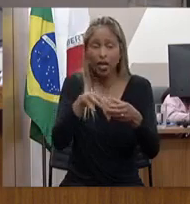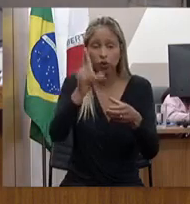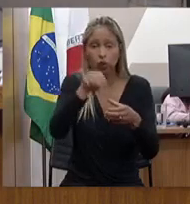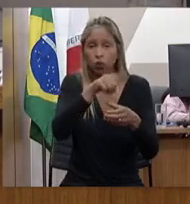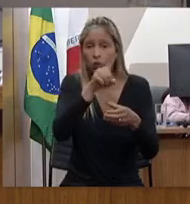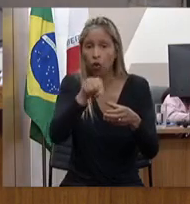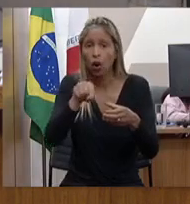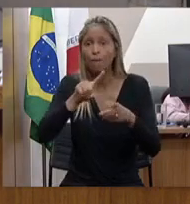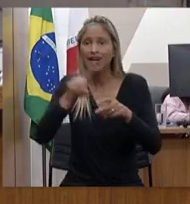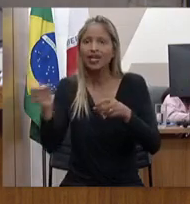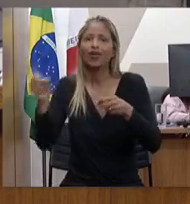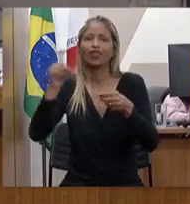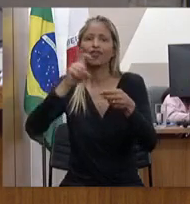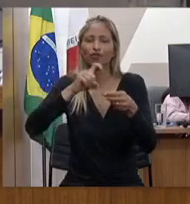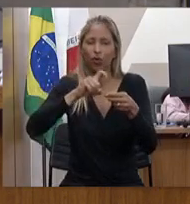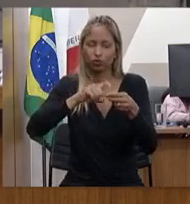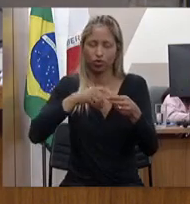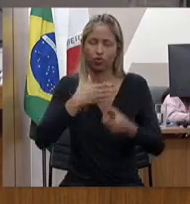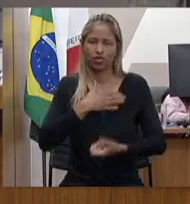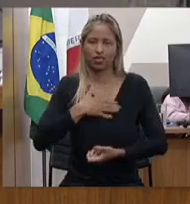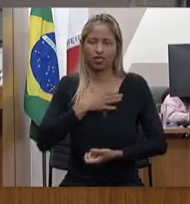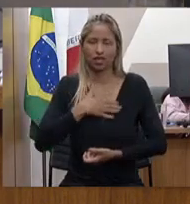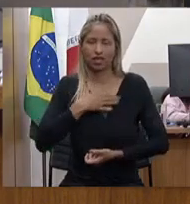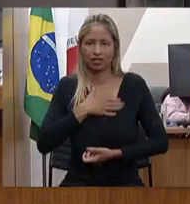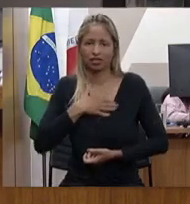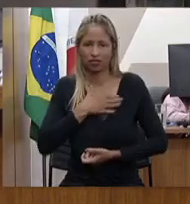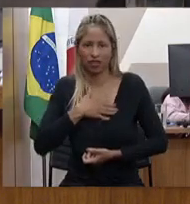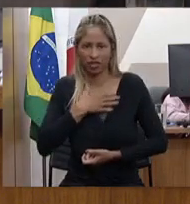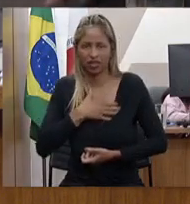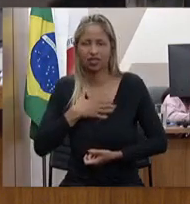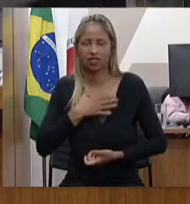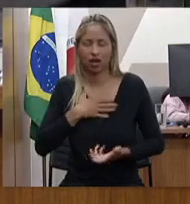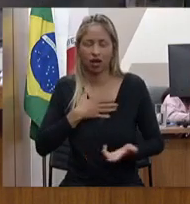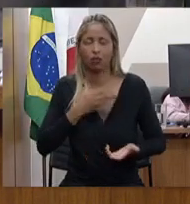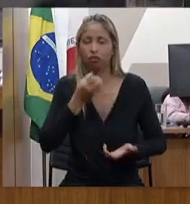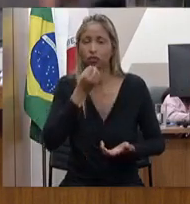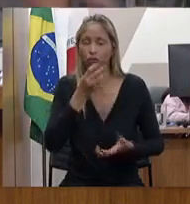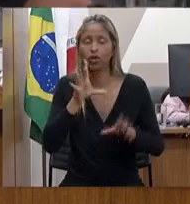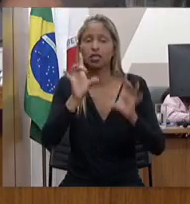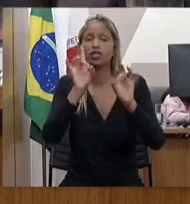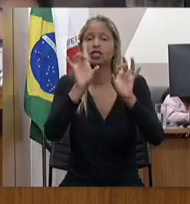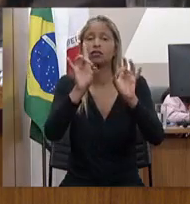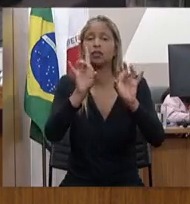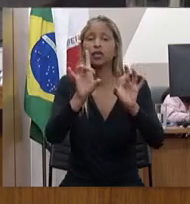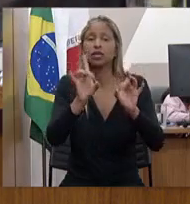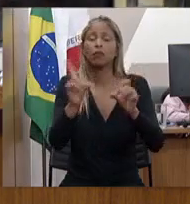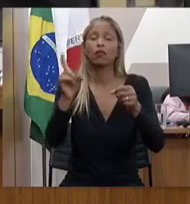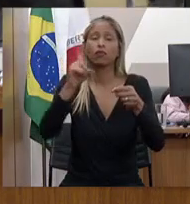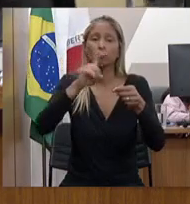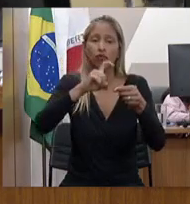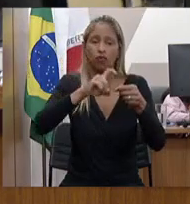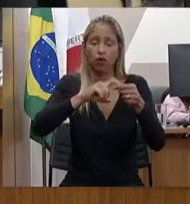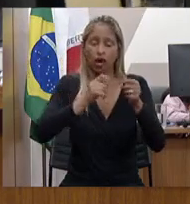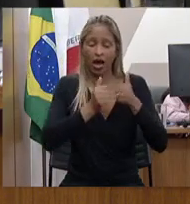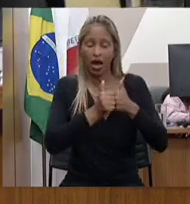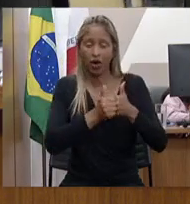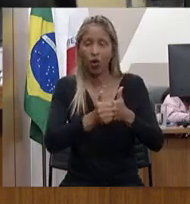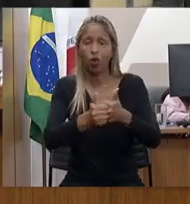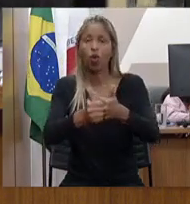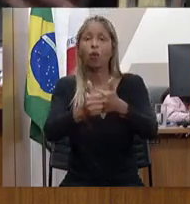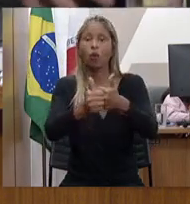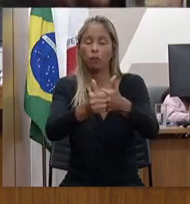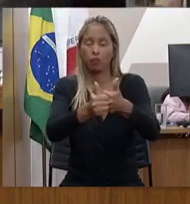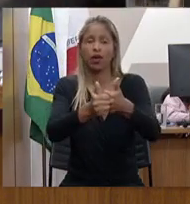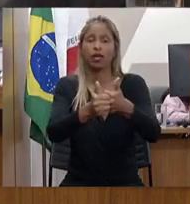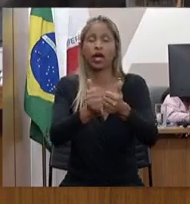e é com muita satisfação que a gente vê essa retomada especialmente se essa retomada for acompanhada de